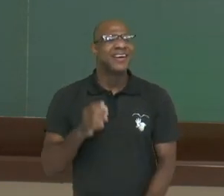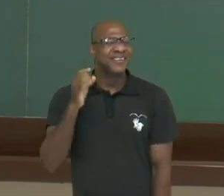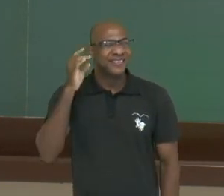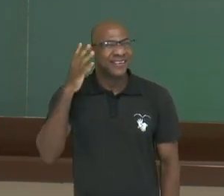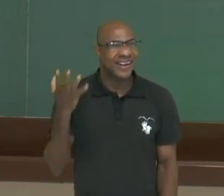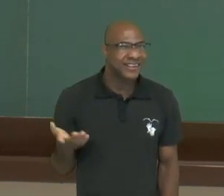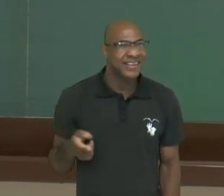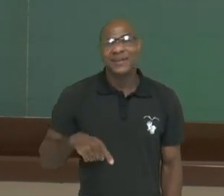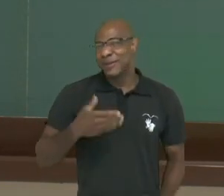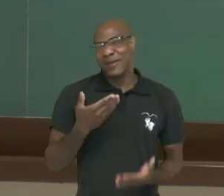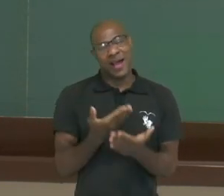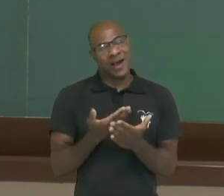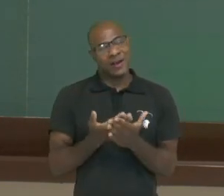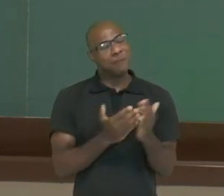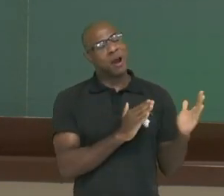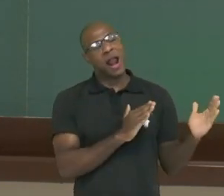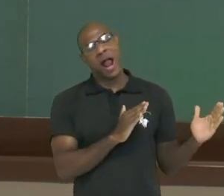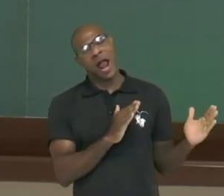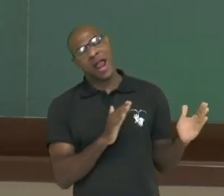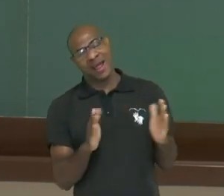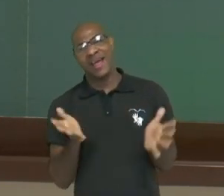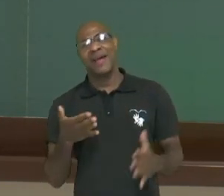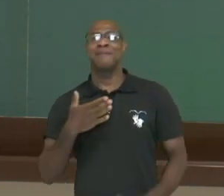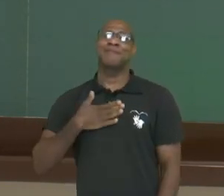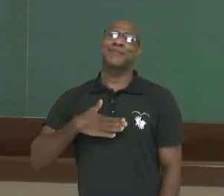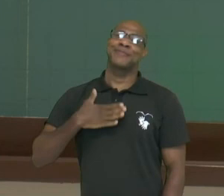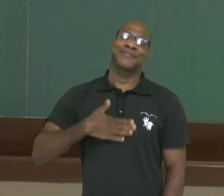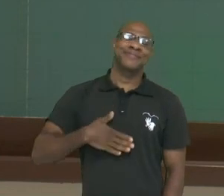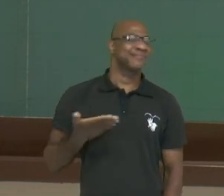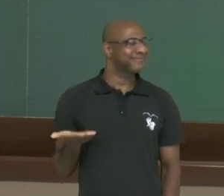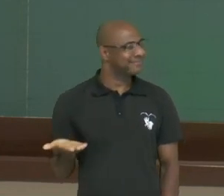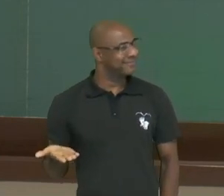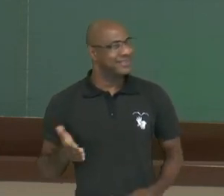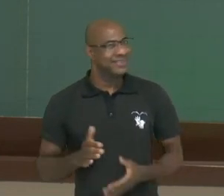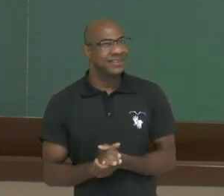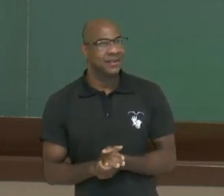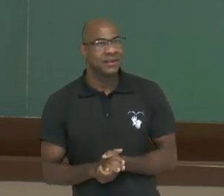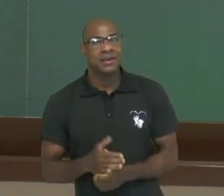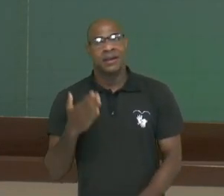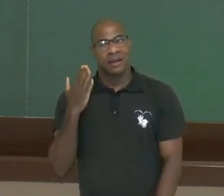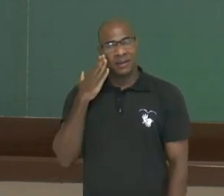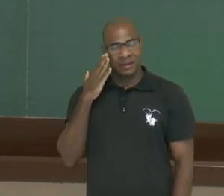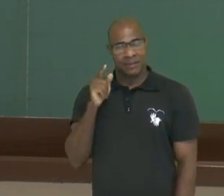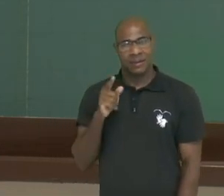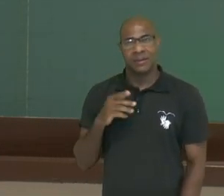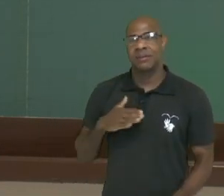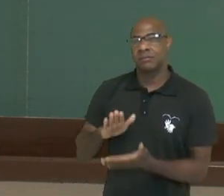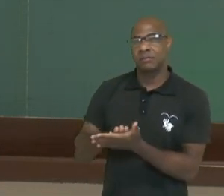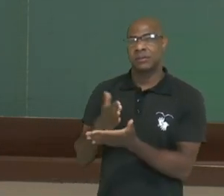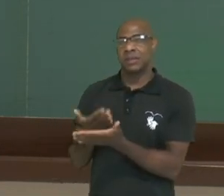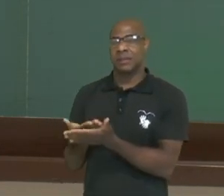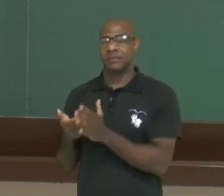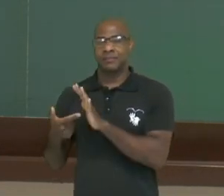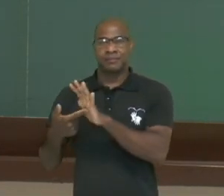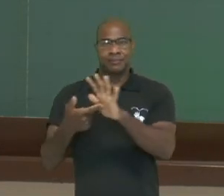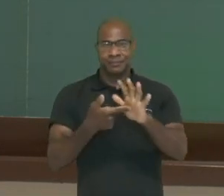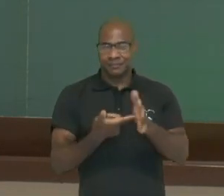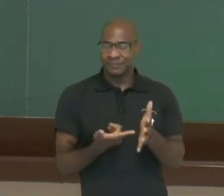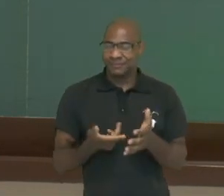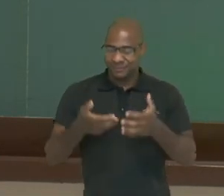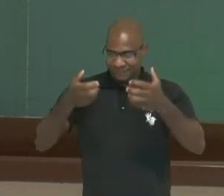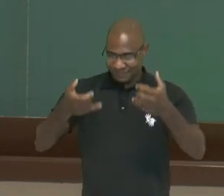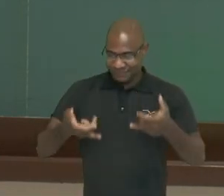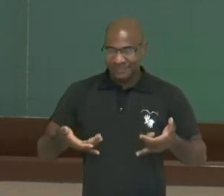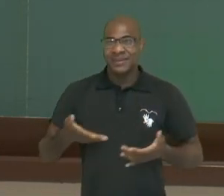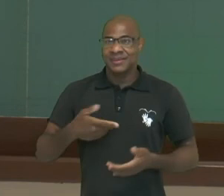de uma aula como essa, fica tranquilo para você, né? Porque sabe que eu e o Val aqui, né, tá mandando ver aqui com vocês, hein? A